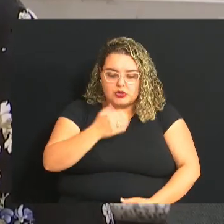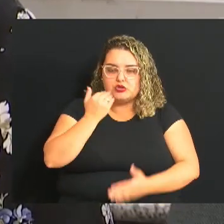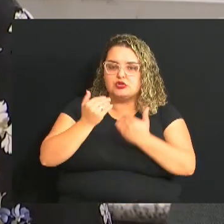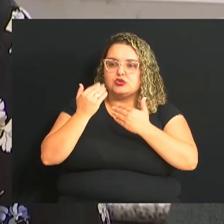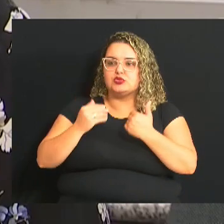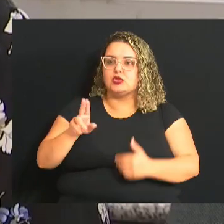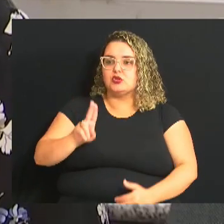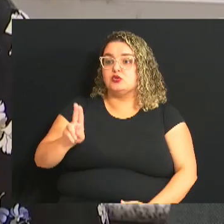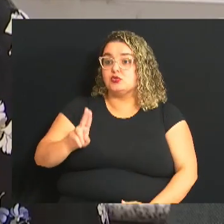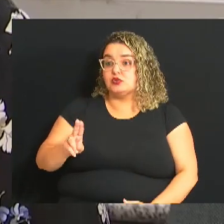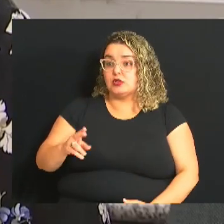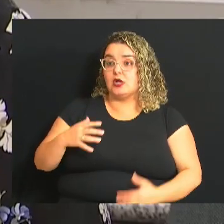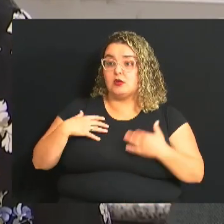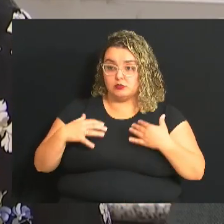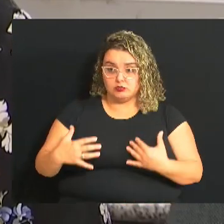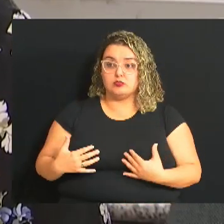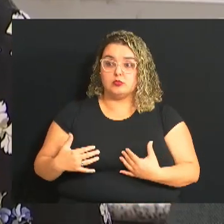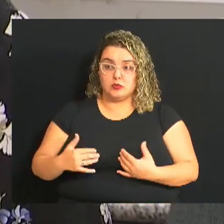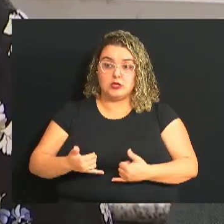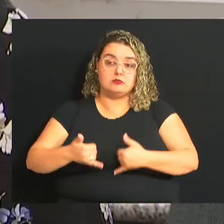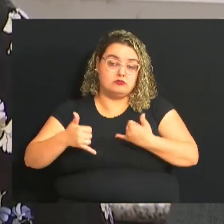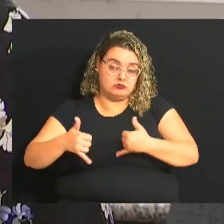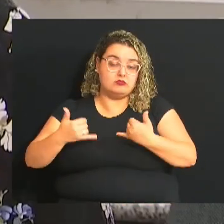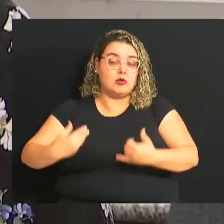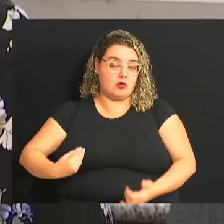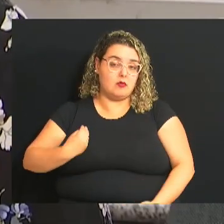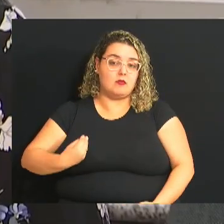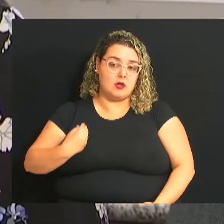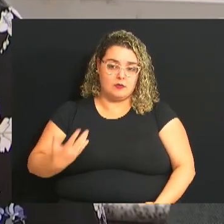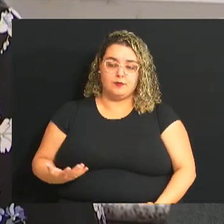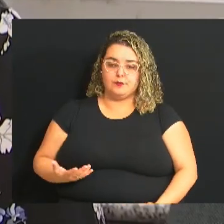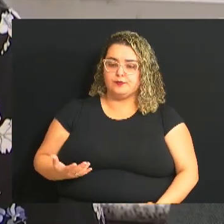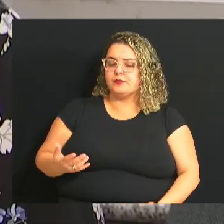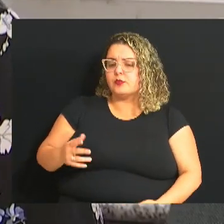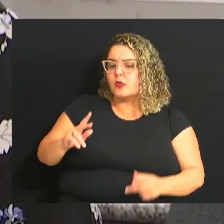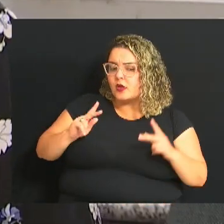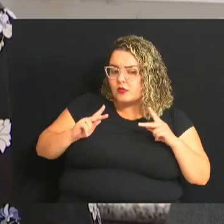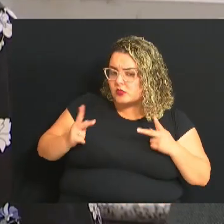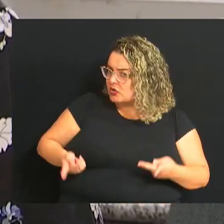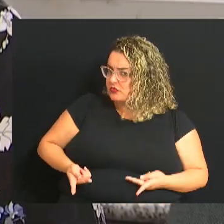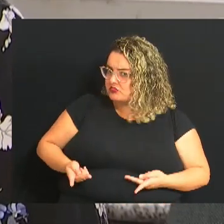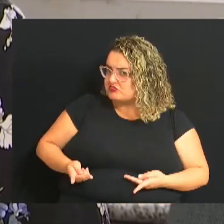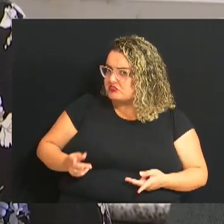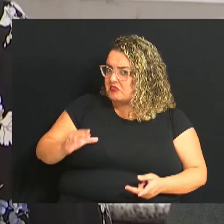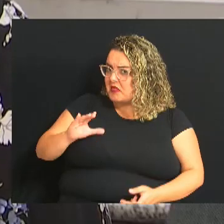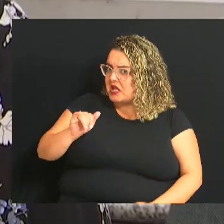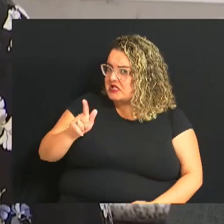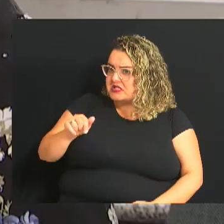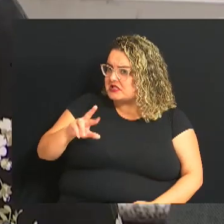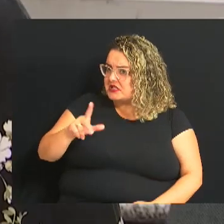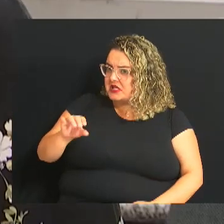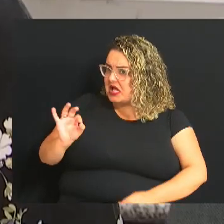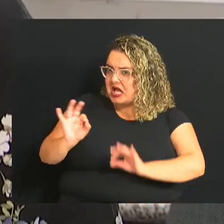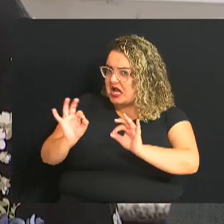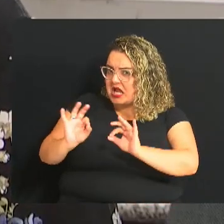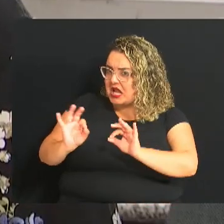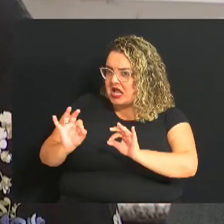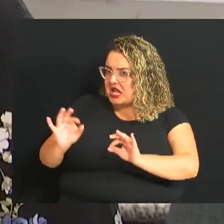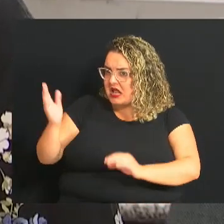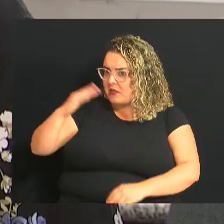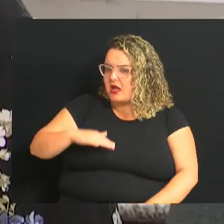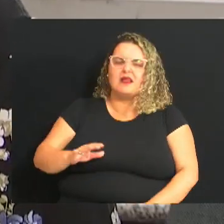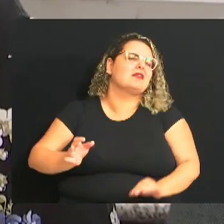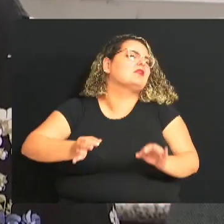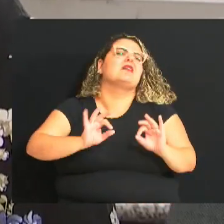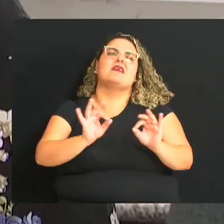né, o corpo da cigarra, como fonte energética para sobreviver. Para o ser humano, a cigarra não faz mal nenhum, né? Não, ela não faz mal